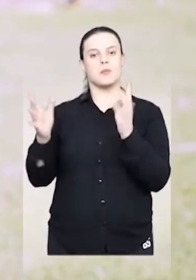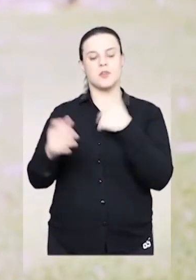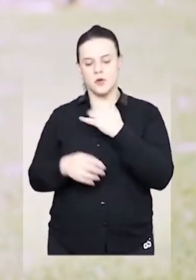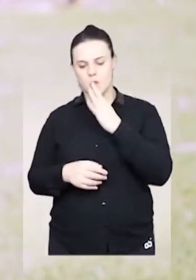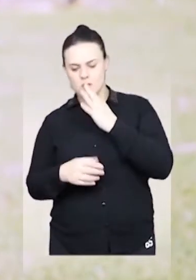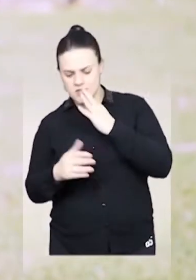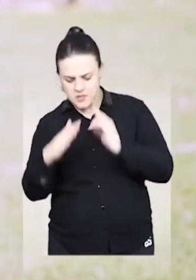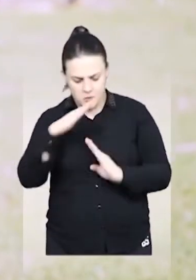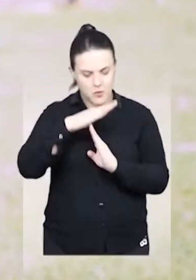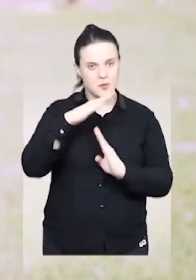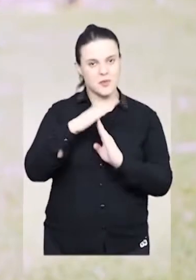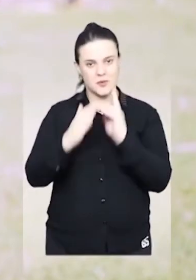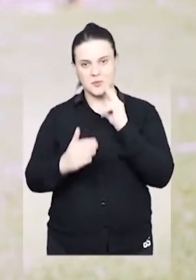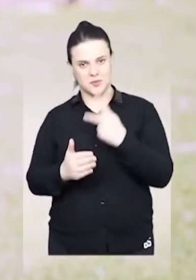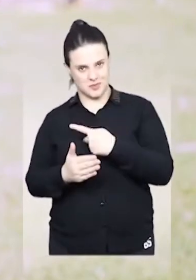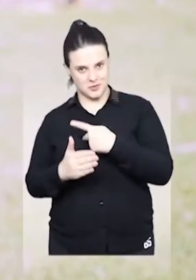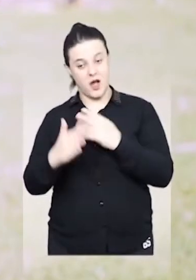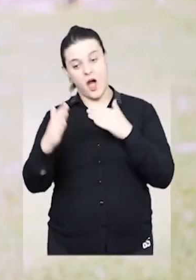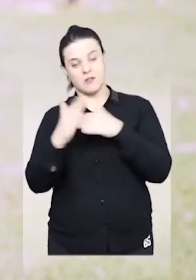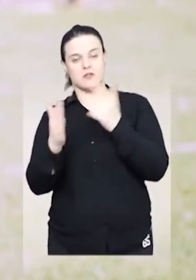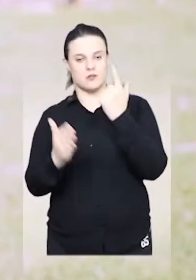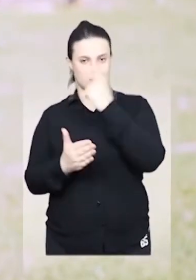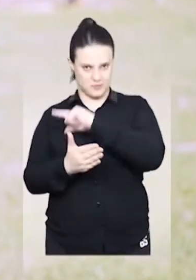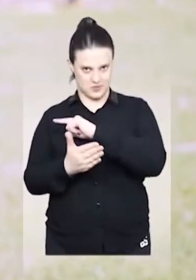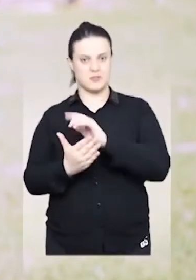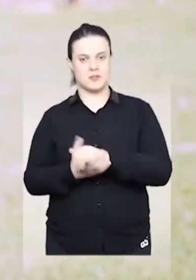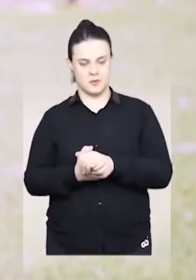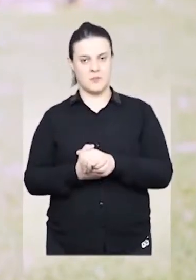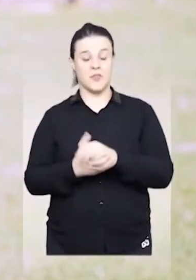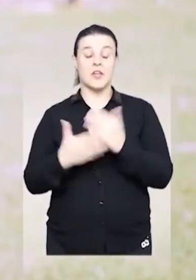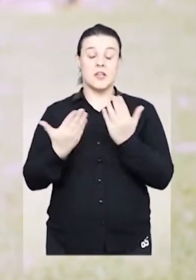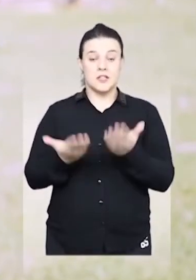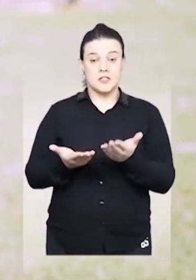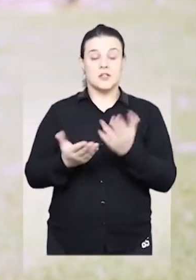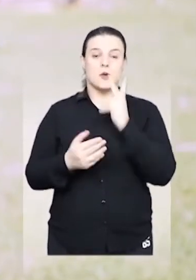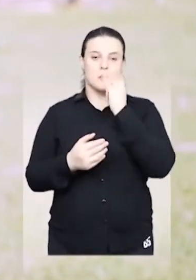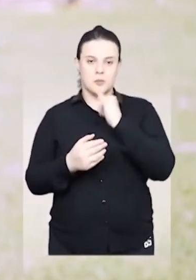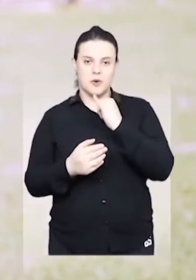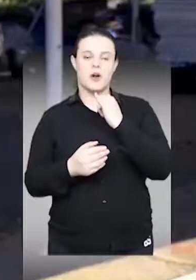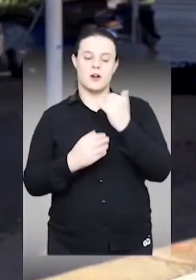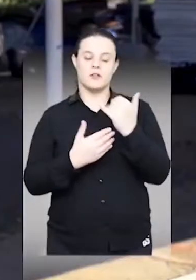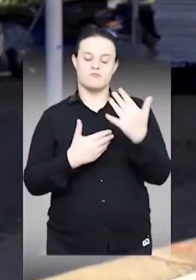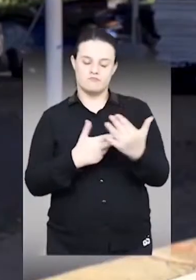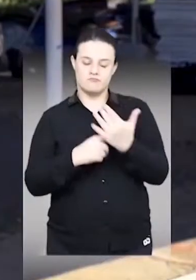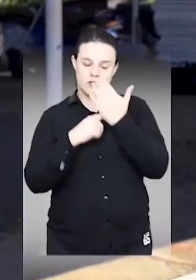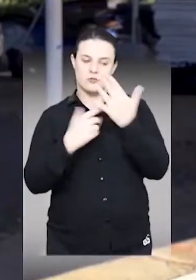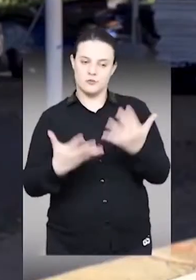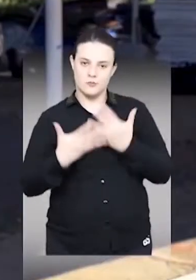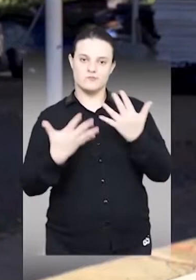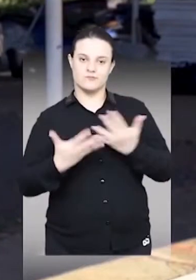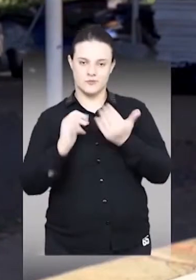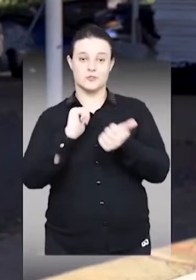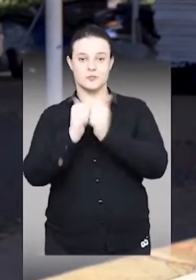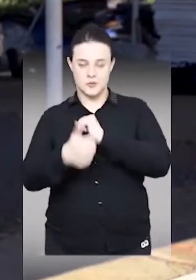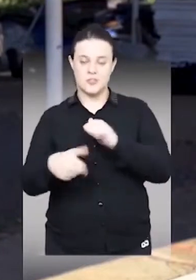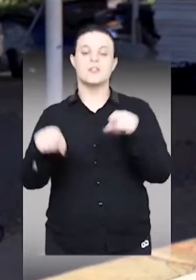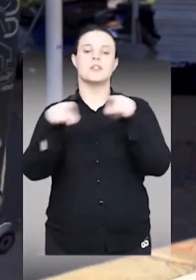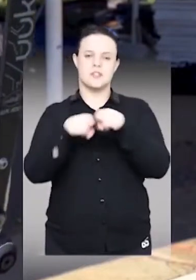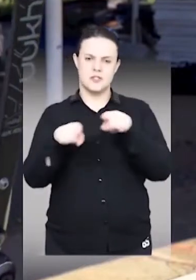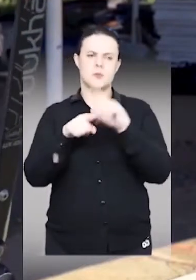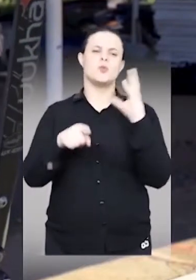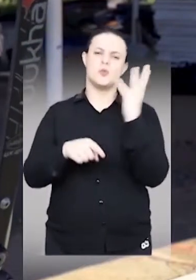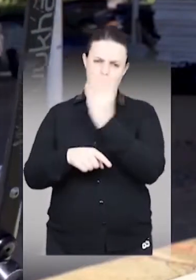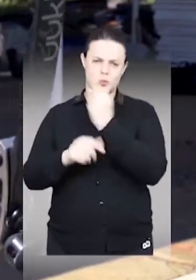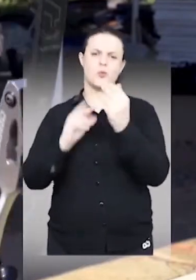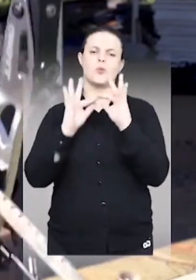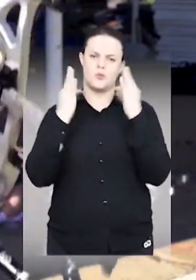eu me conhecesse e conhecesse os meus limites, até onde eu conseguiria ir. Então, papai foi um grande incentivador do esporte. E claro que